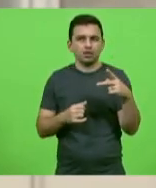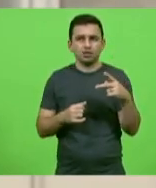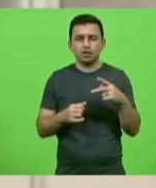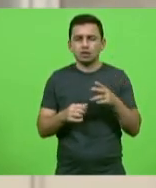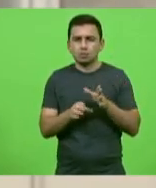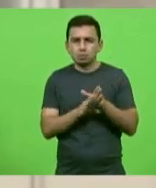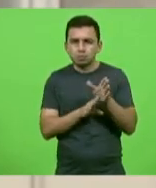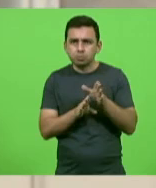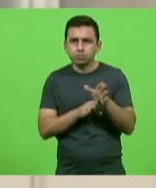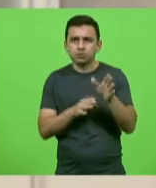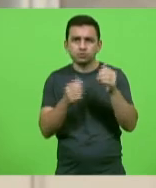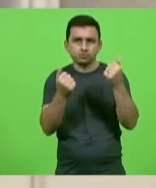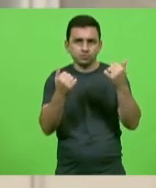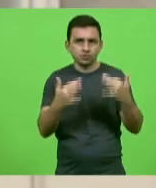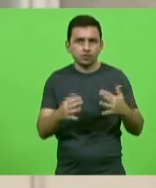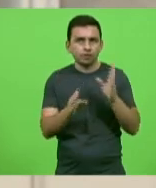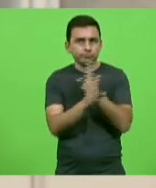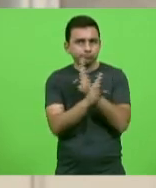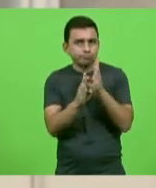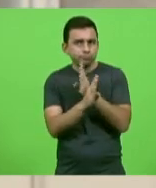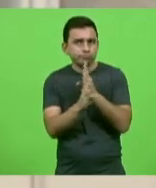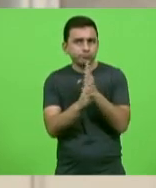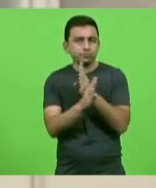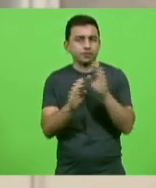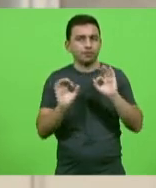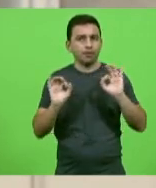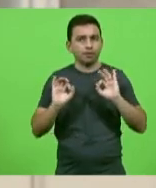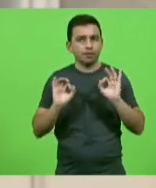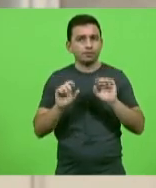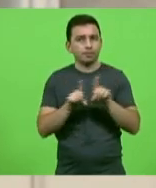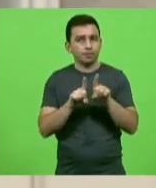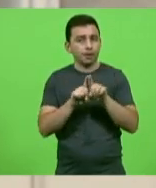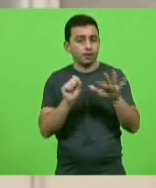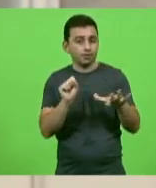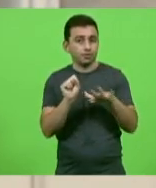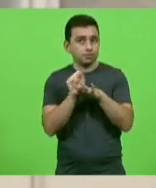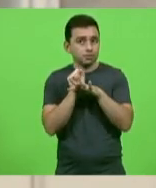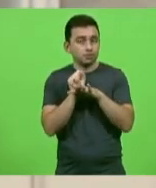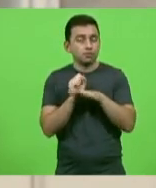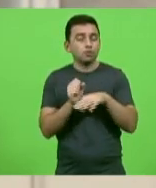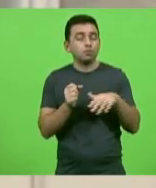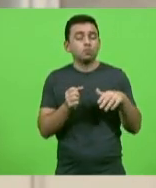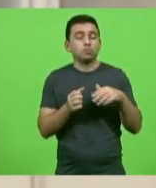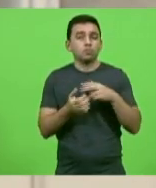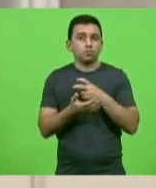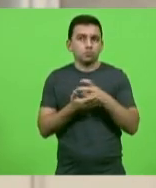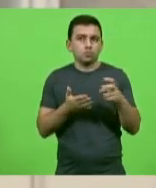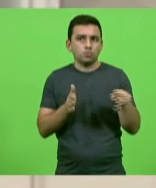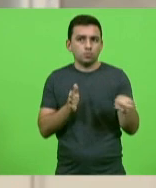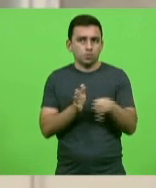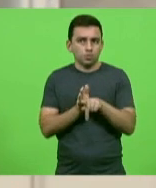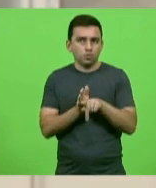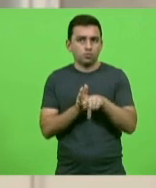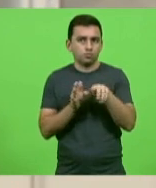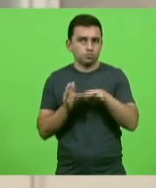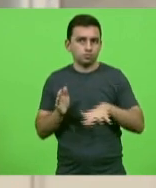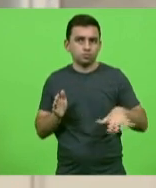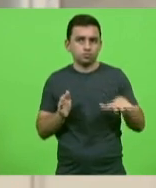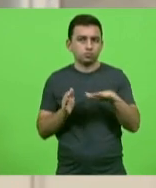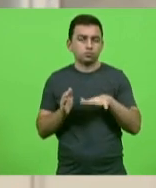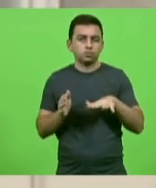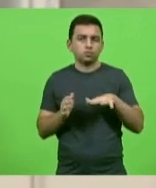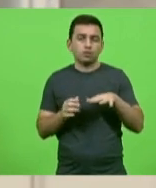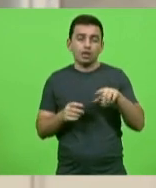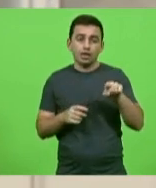fosse advertido da condição de investigado e do direito às garantias processuais de que o princípio da presunção